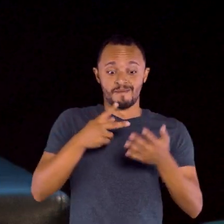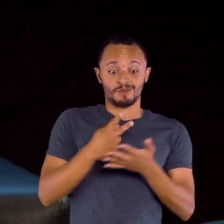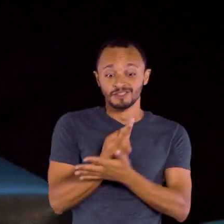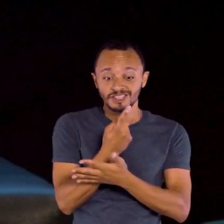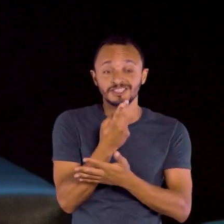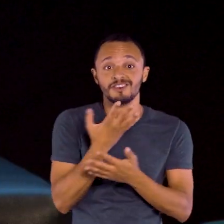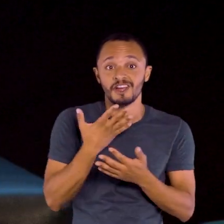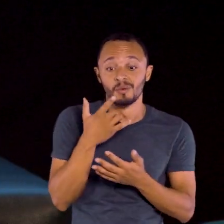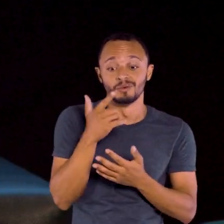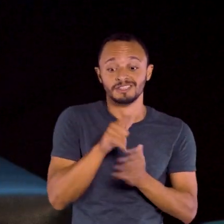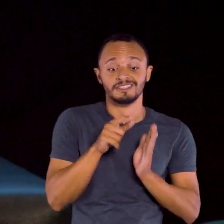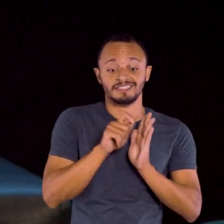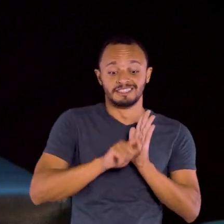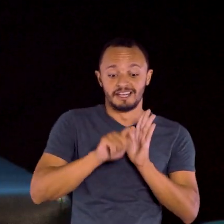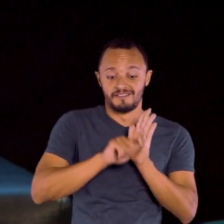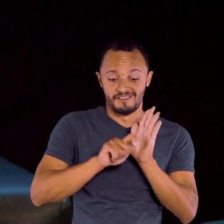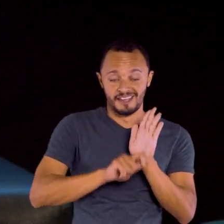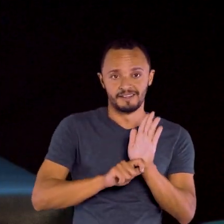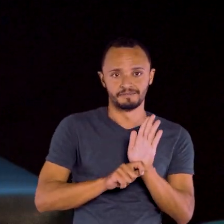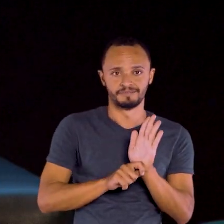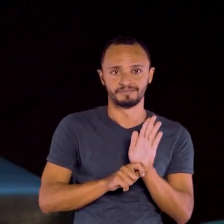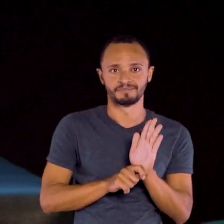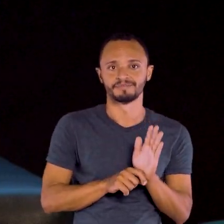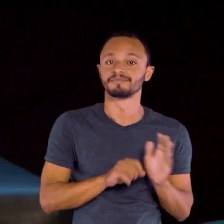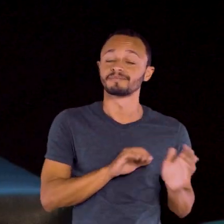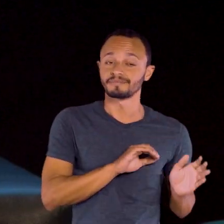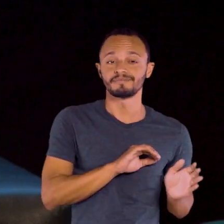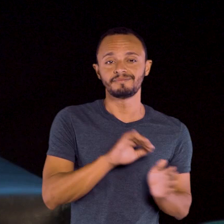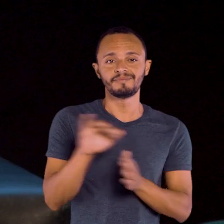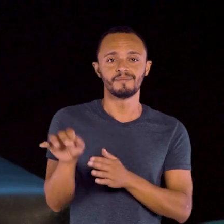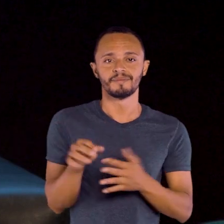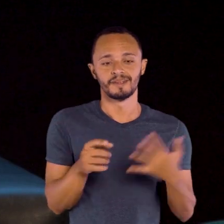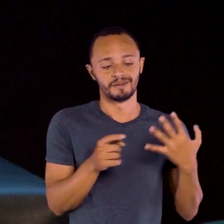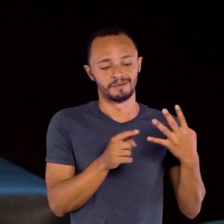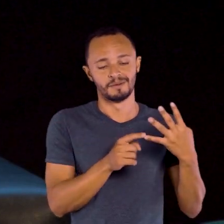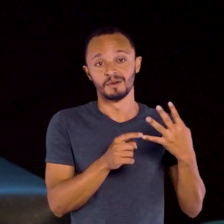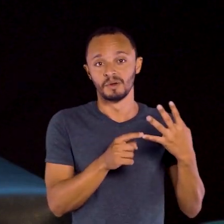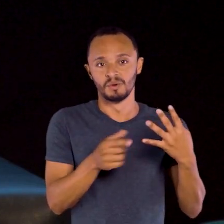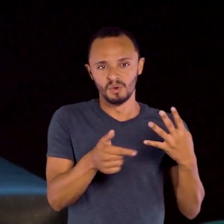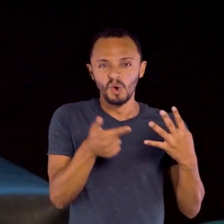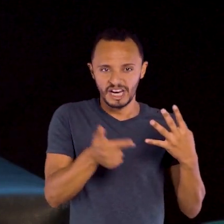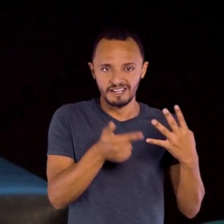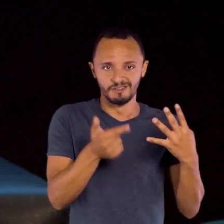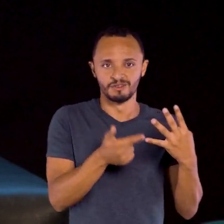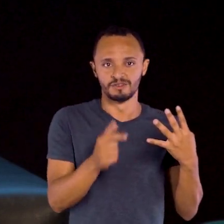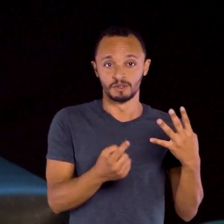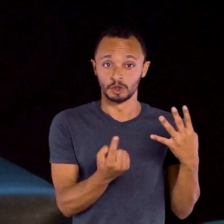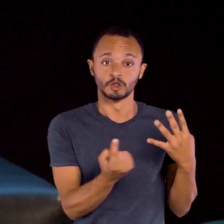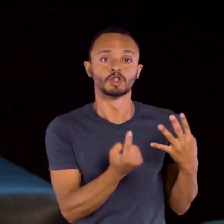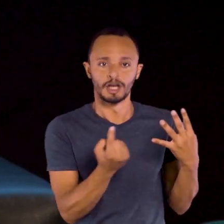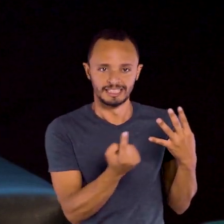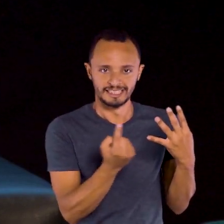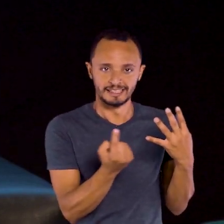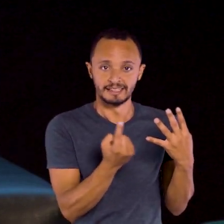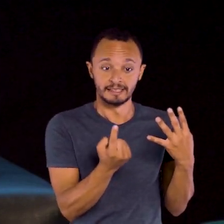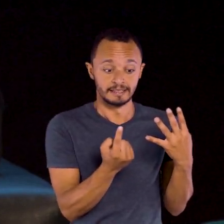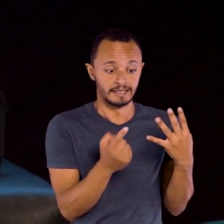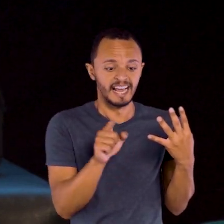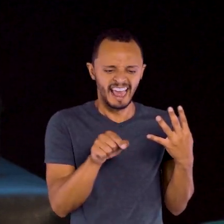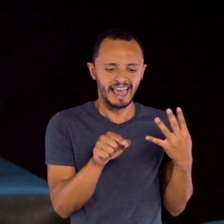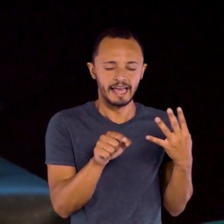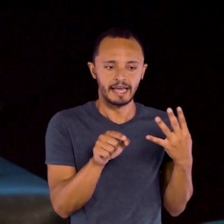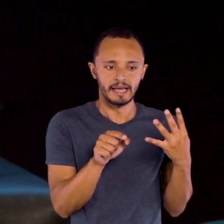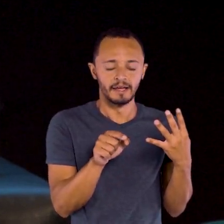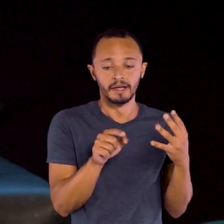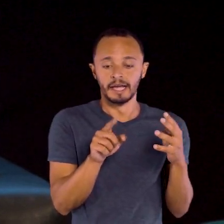verdade, o Tom falou: esse livro Solitária, ele é um salto na sua escrita. Mais ou